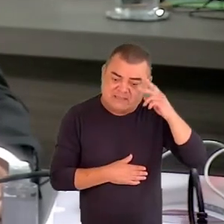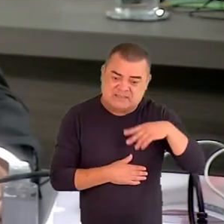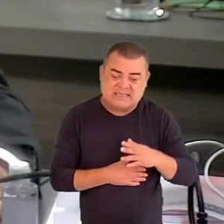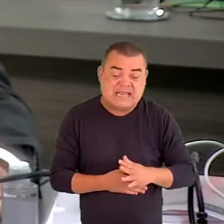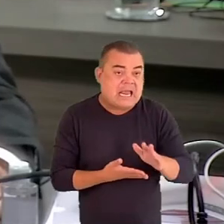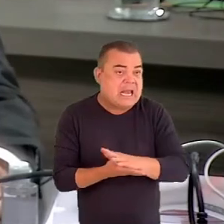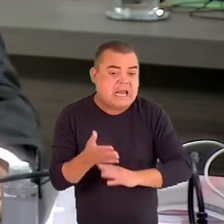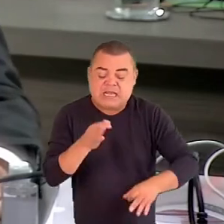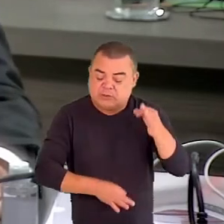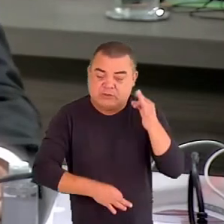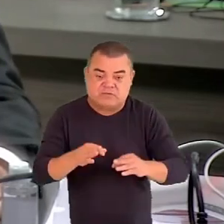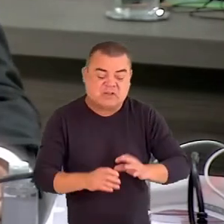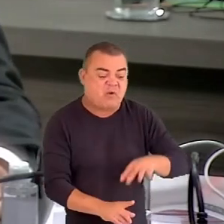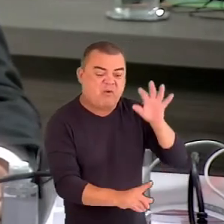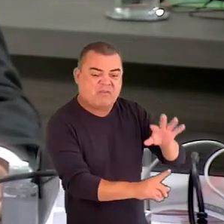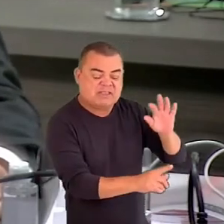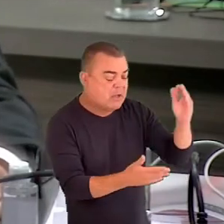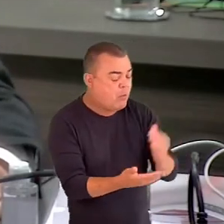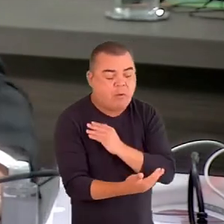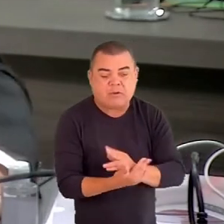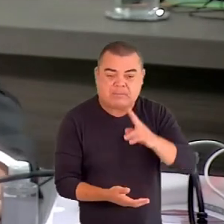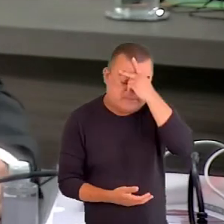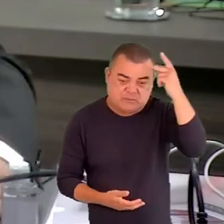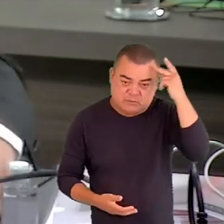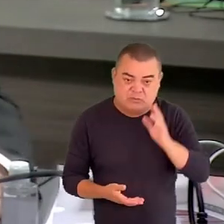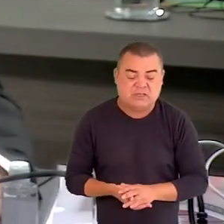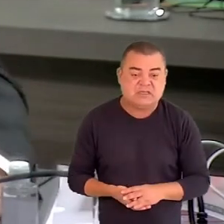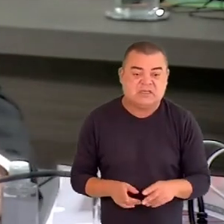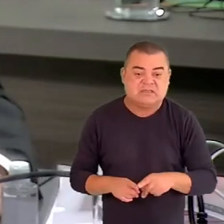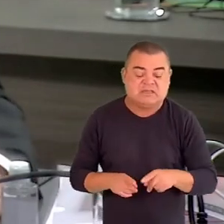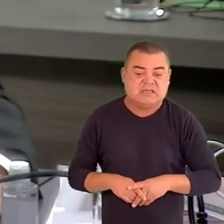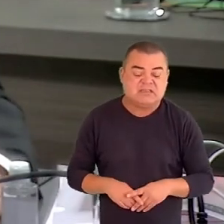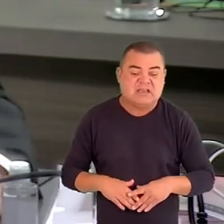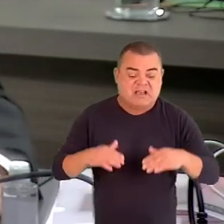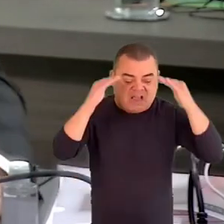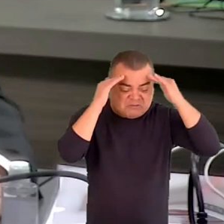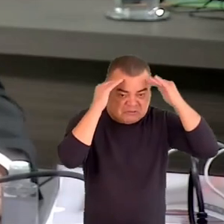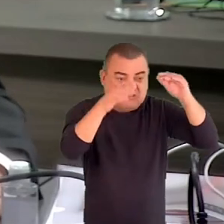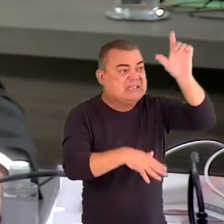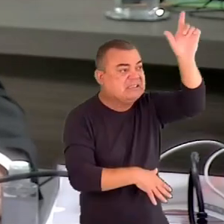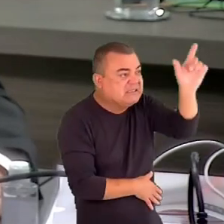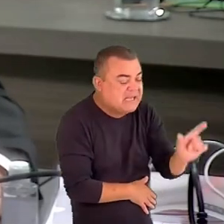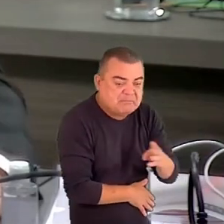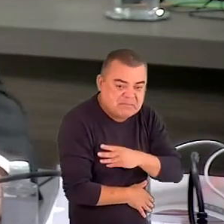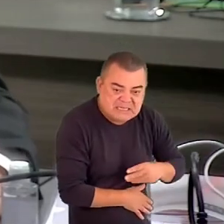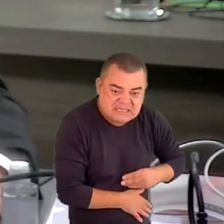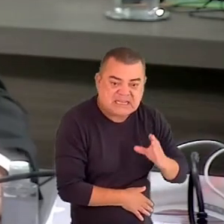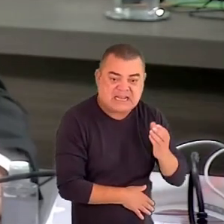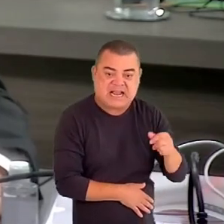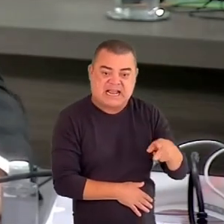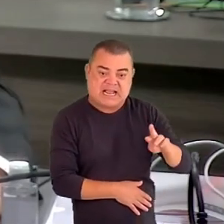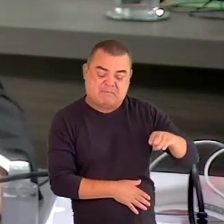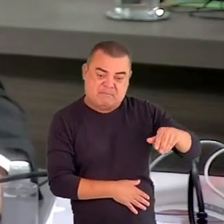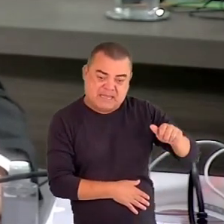ofensa a quem quer que seja. Nada se justifica a autoridade da ministra Carmen Lúcia. Qualquer que seja a posição